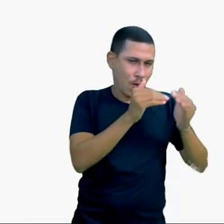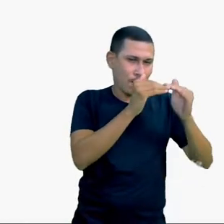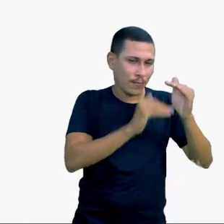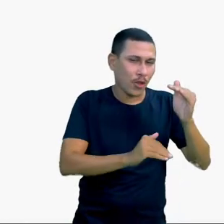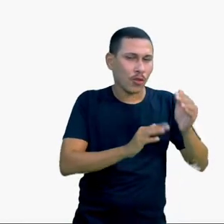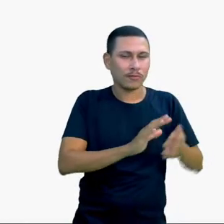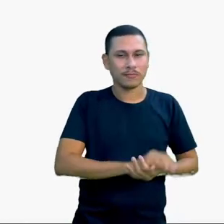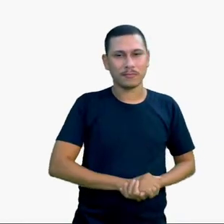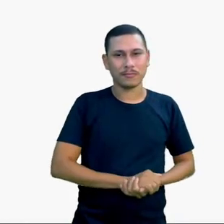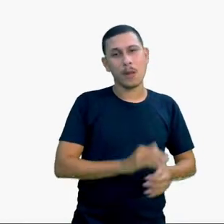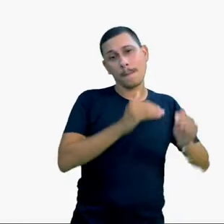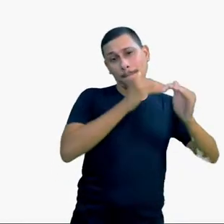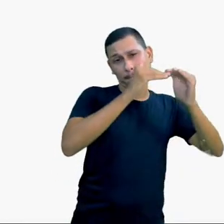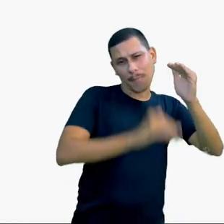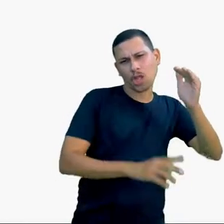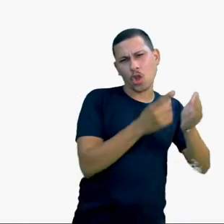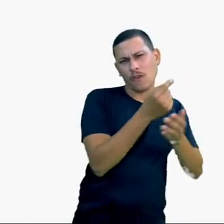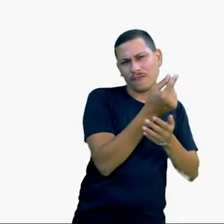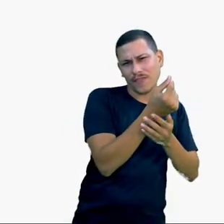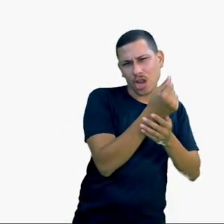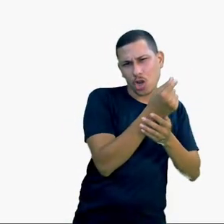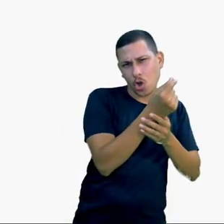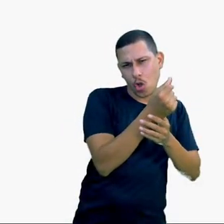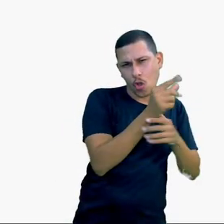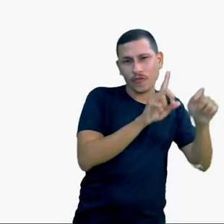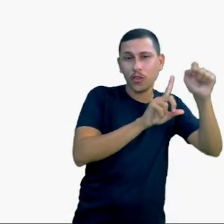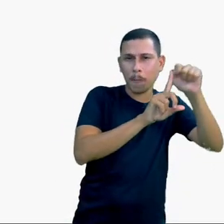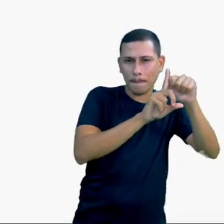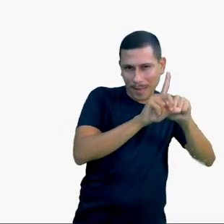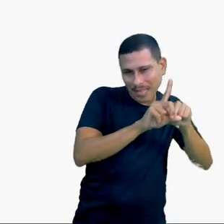menor preço se deu no mês de